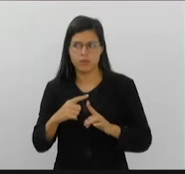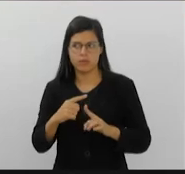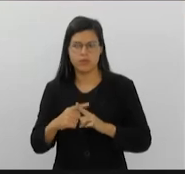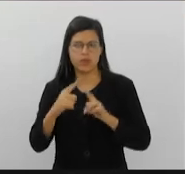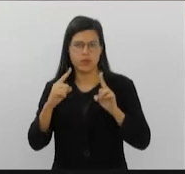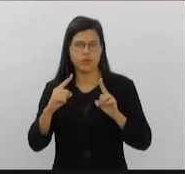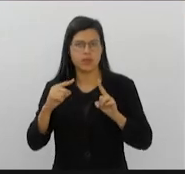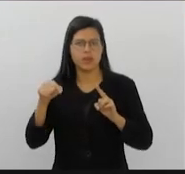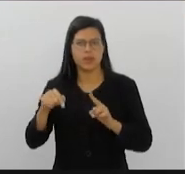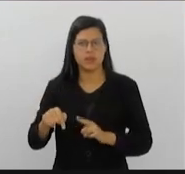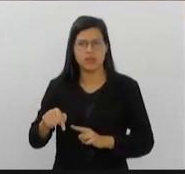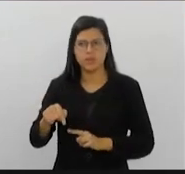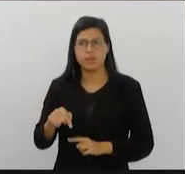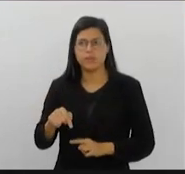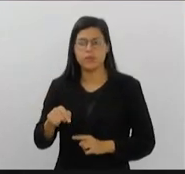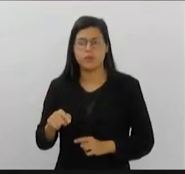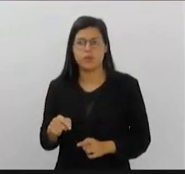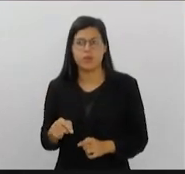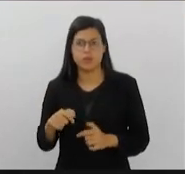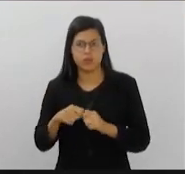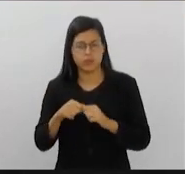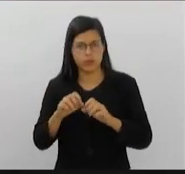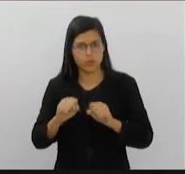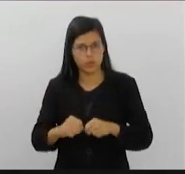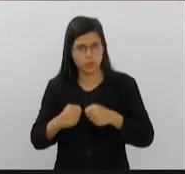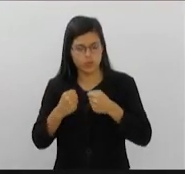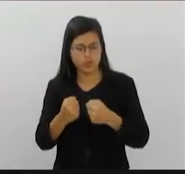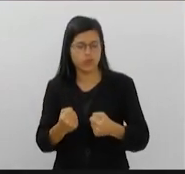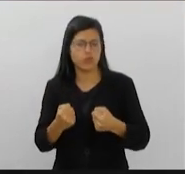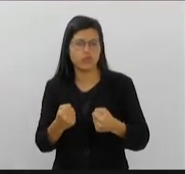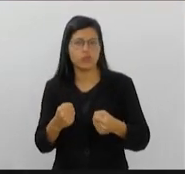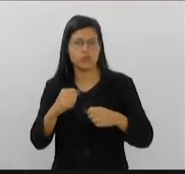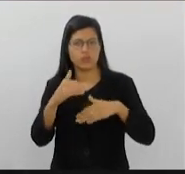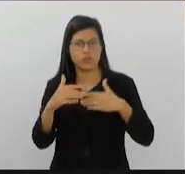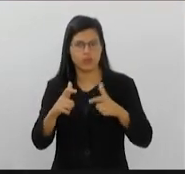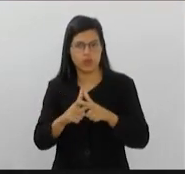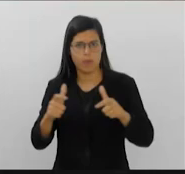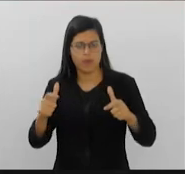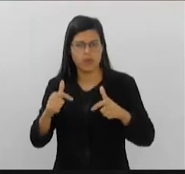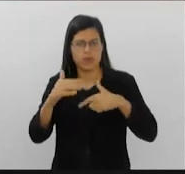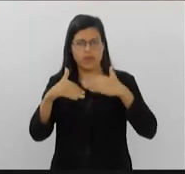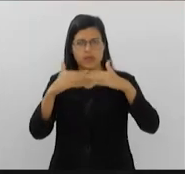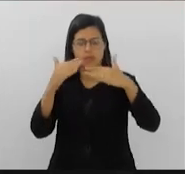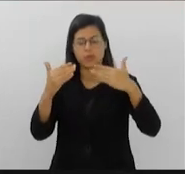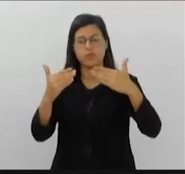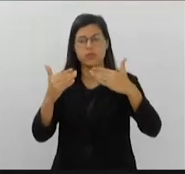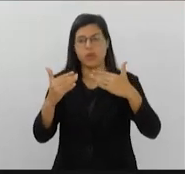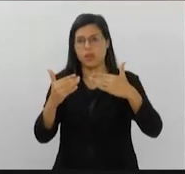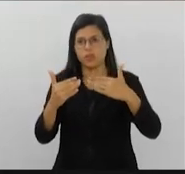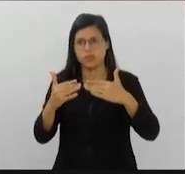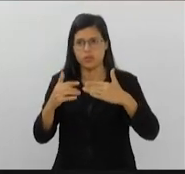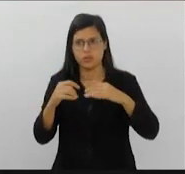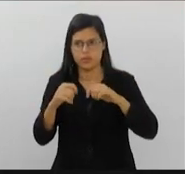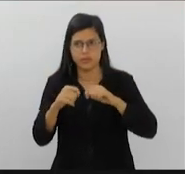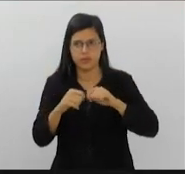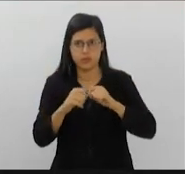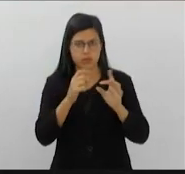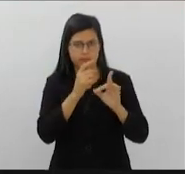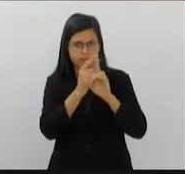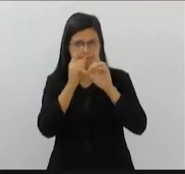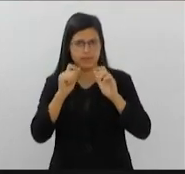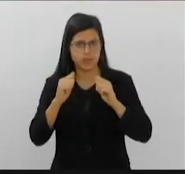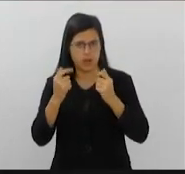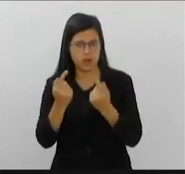sentido. Então, a gente tem feito um esforço muito grande de ampliar esse processo e realizar esse encontro aqui na Assembleia Legislativa. Ele é